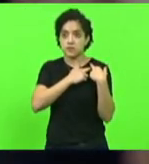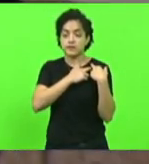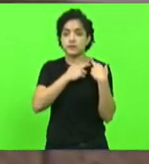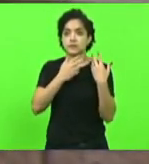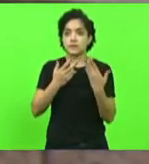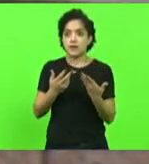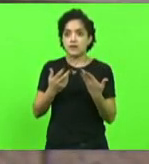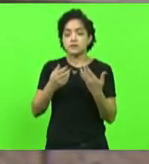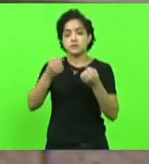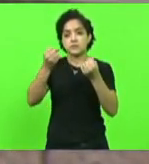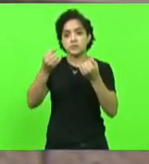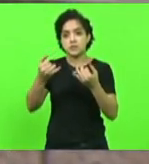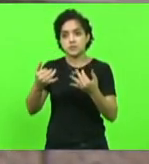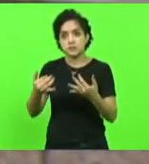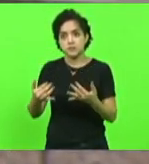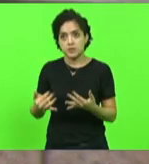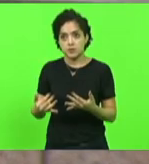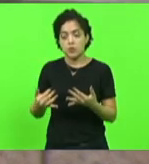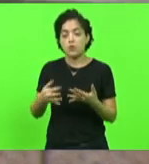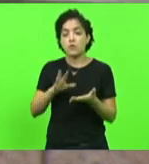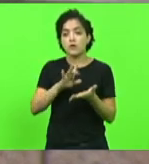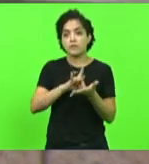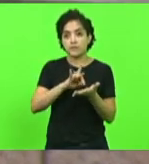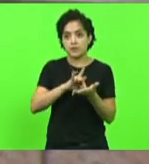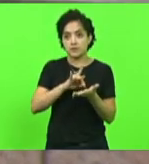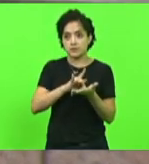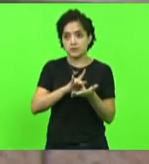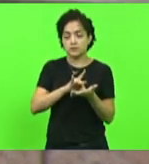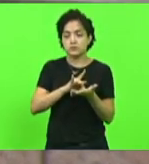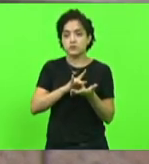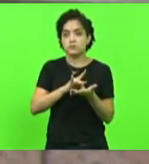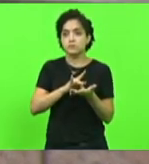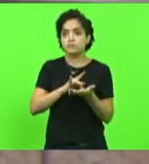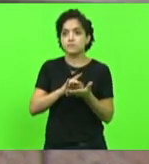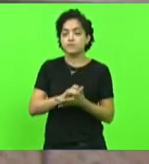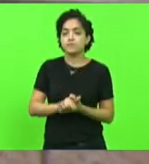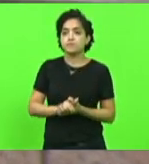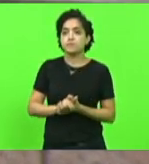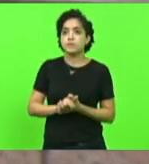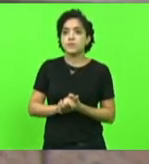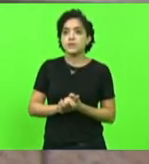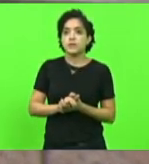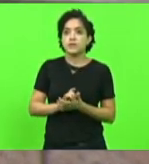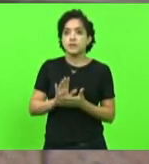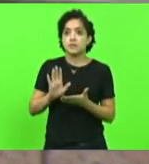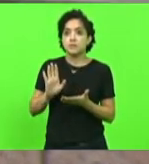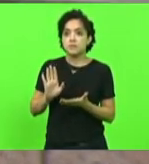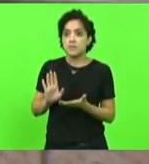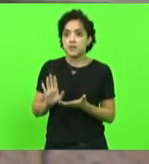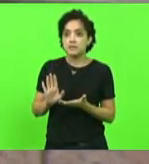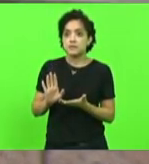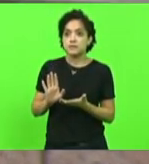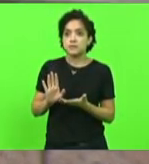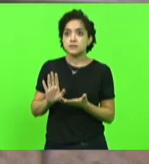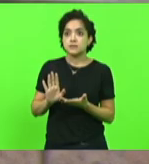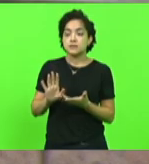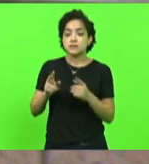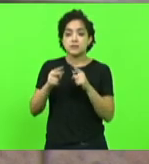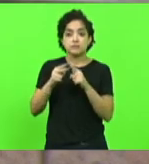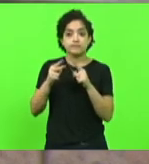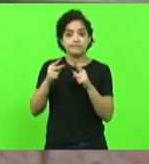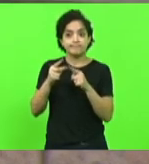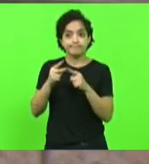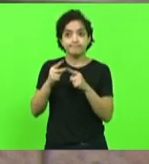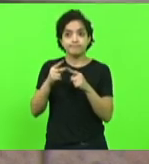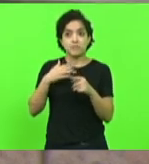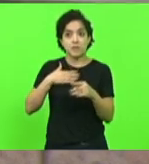descreveu em relação à escola são verdadeiros e são legítimos, mas, em nome de duas questões, eu vou